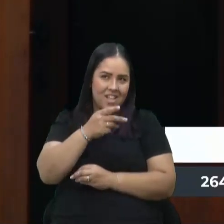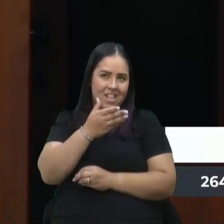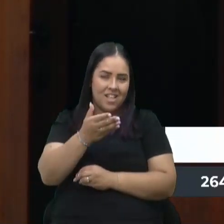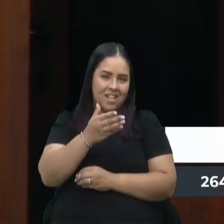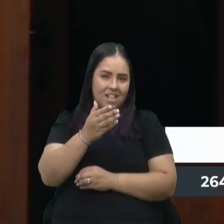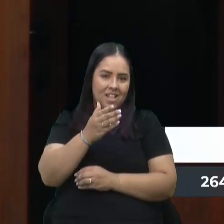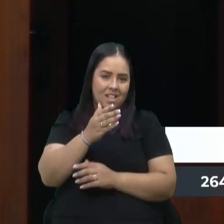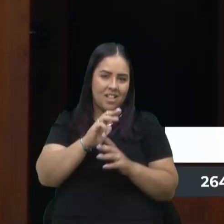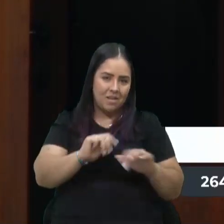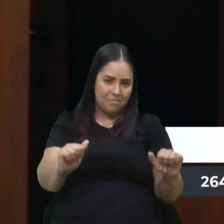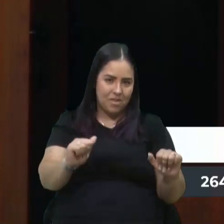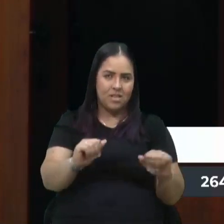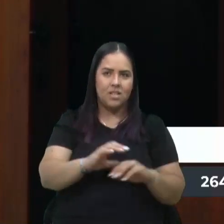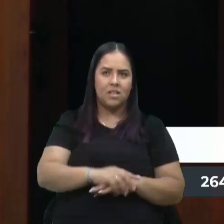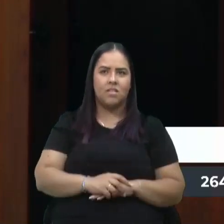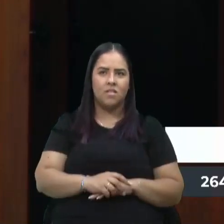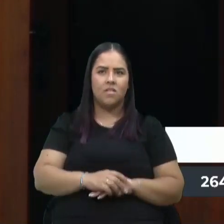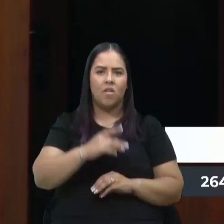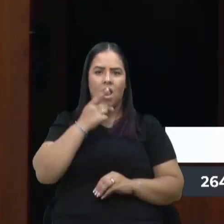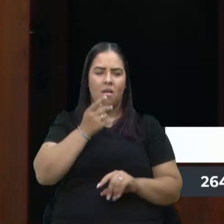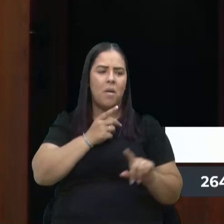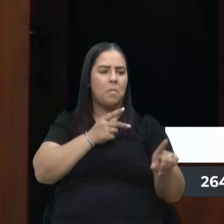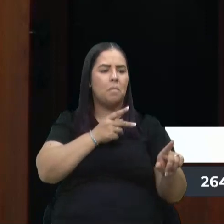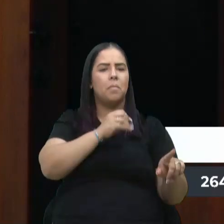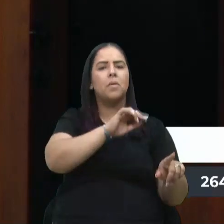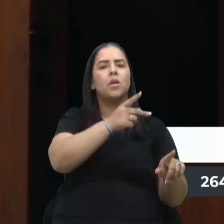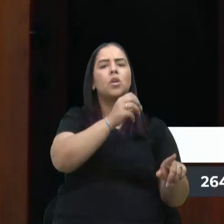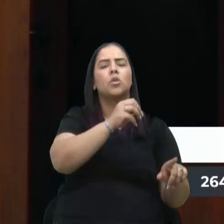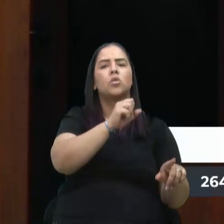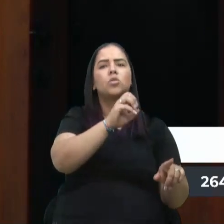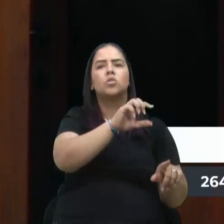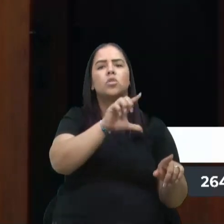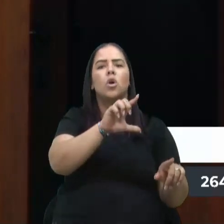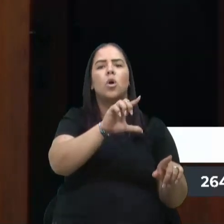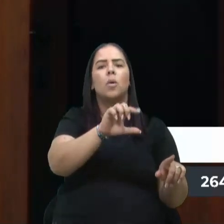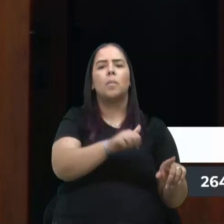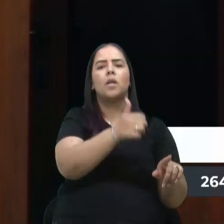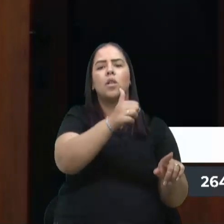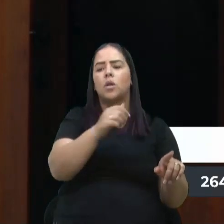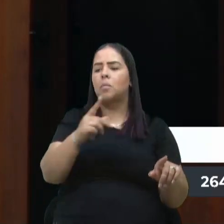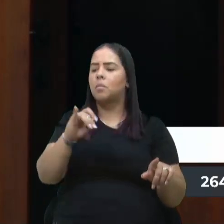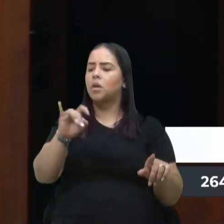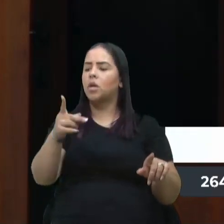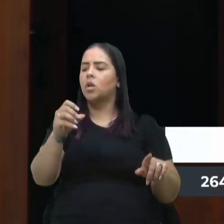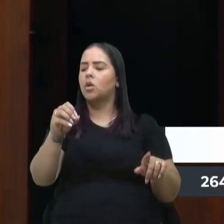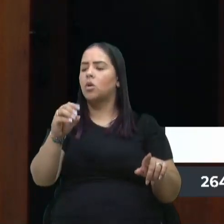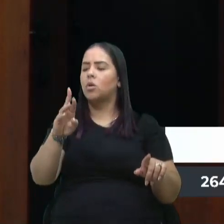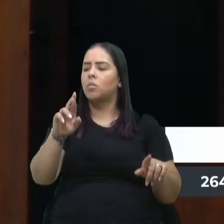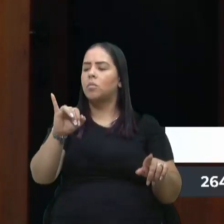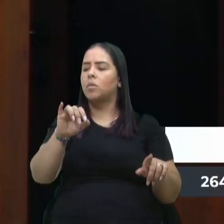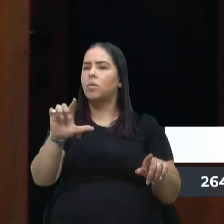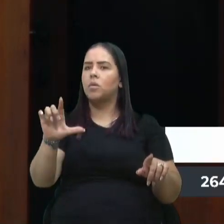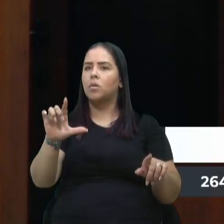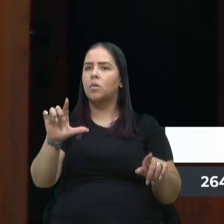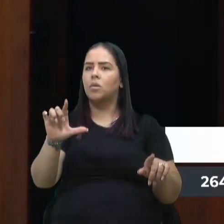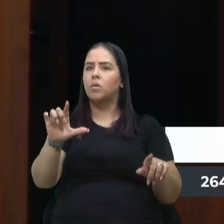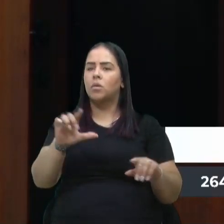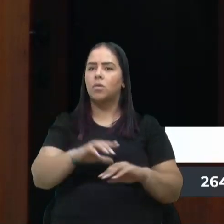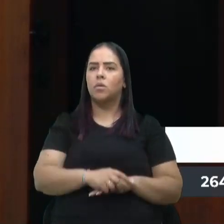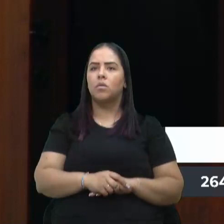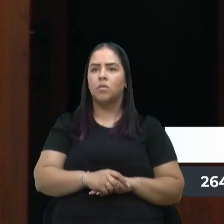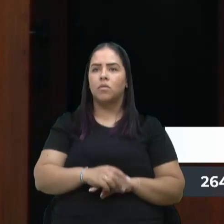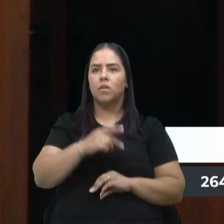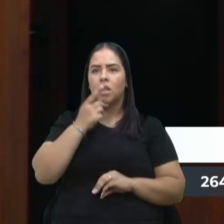limpeza, e uma dizia que o pinho-sol era melhor. Eu dizia, não, o pinho-bril é melhor. Declaração de líder, bancada do